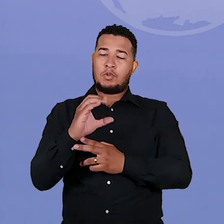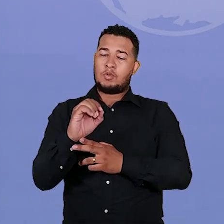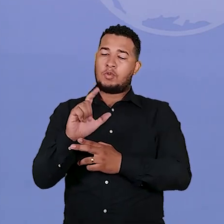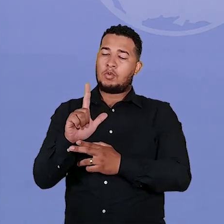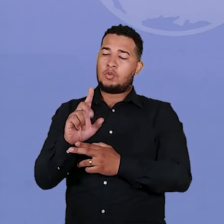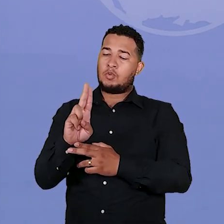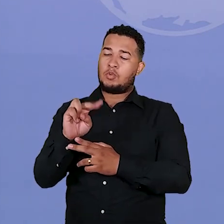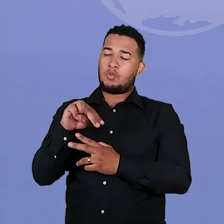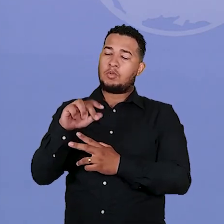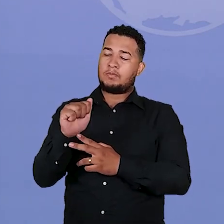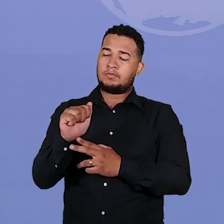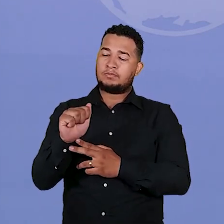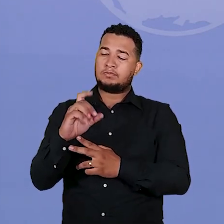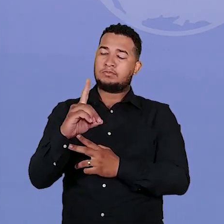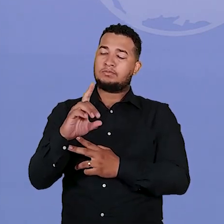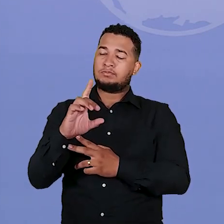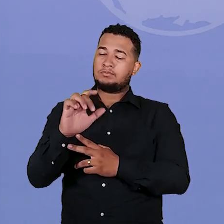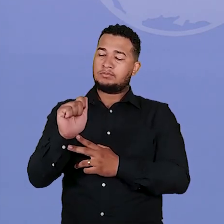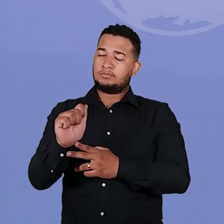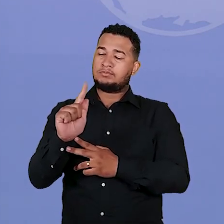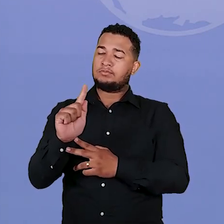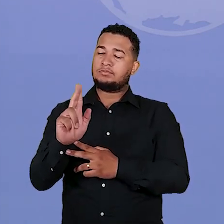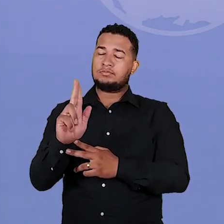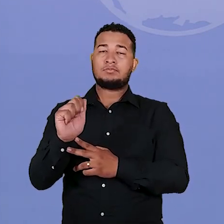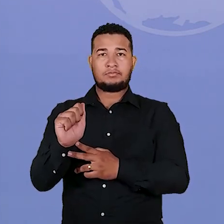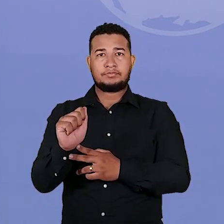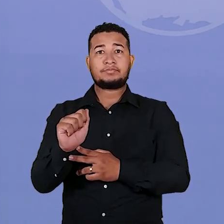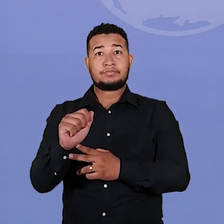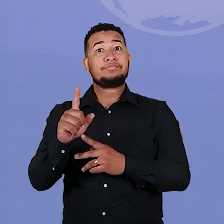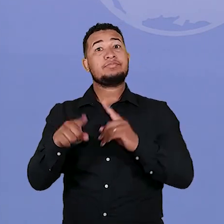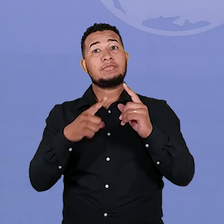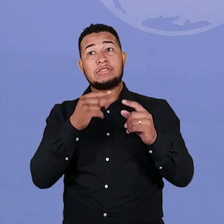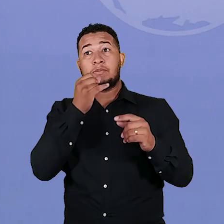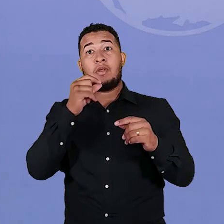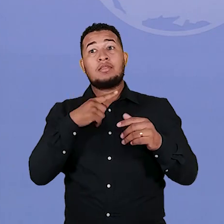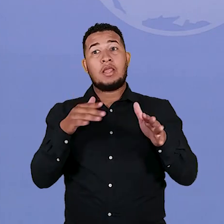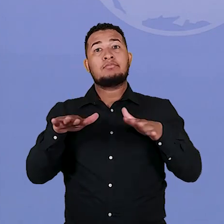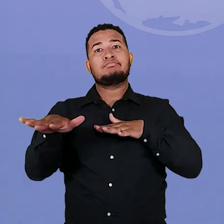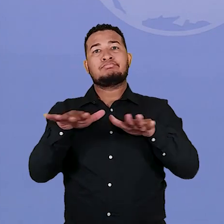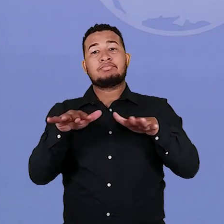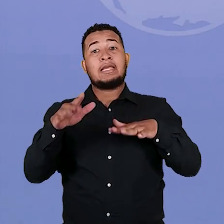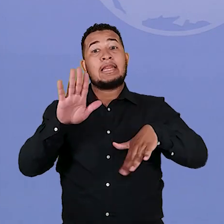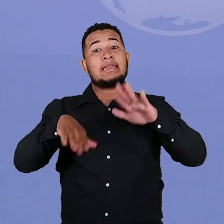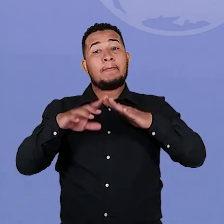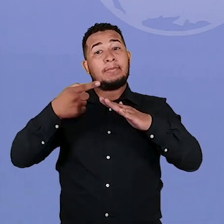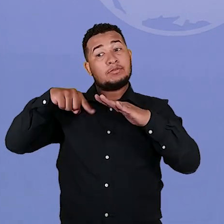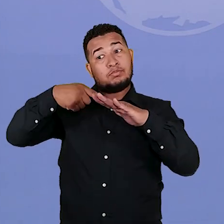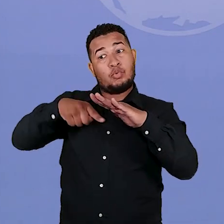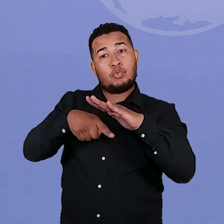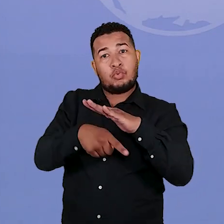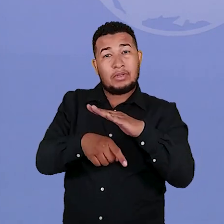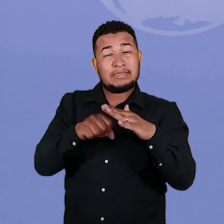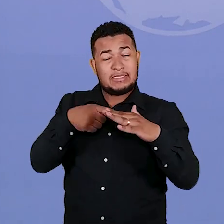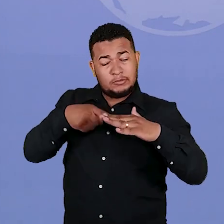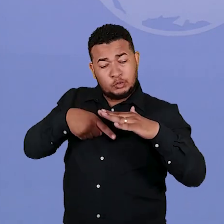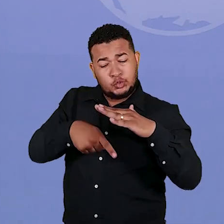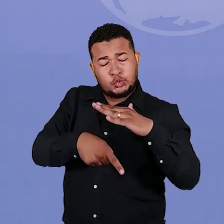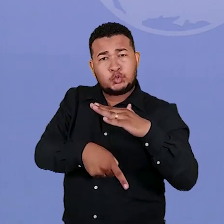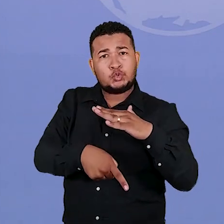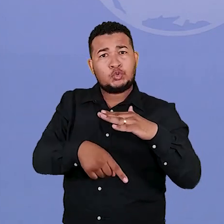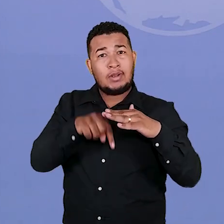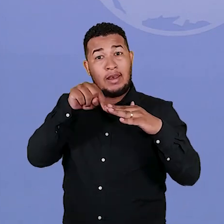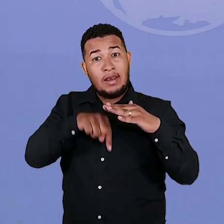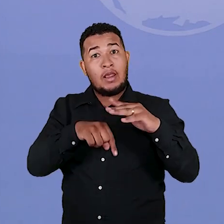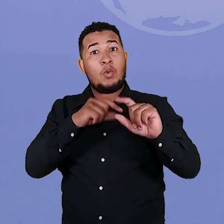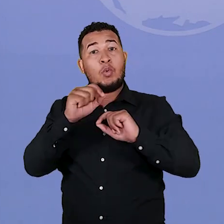gente chama de coluna d'água, tá? Então, tem a superfície e a coluna d'água. Dependendo da profundidade,